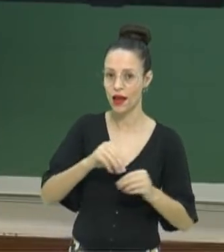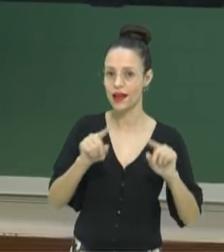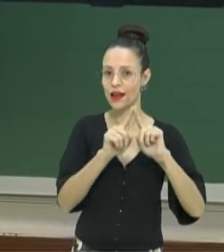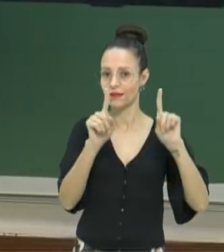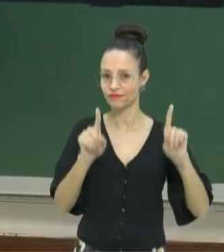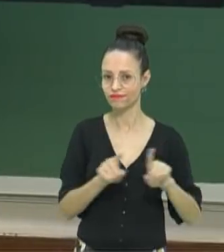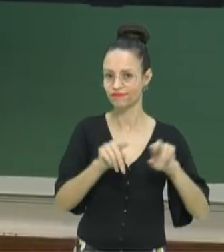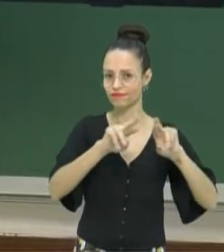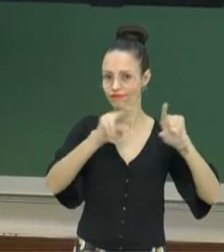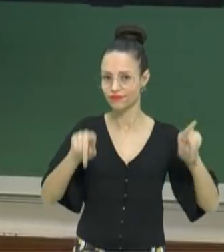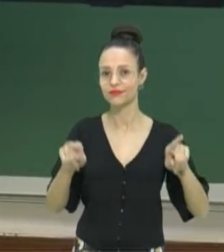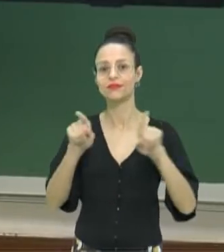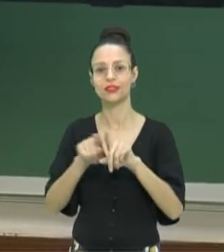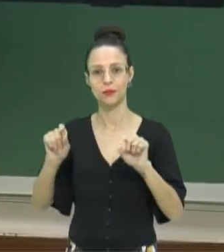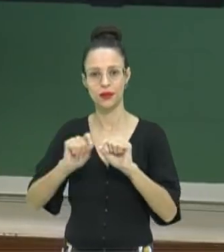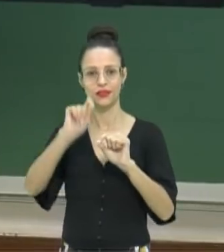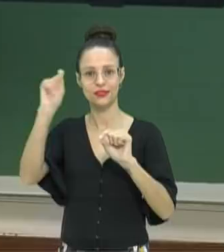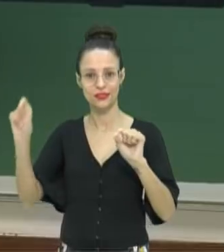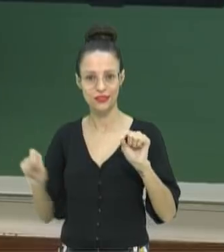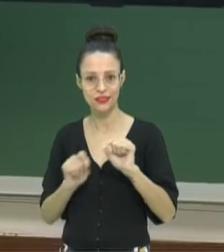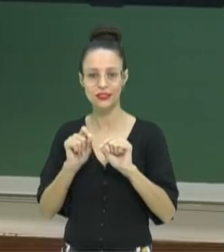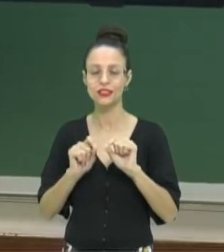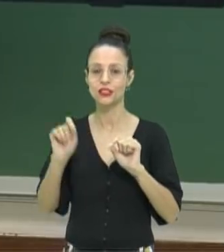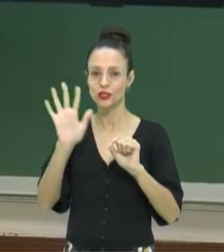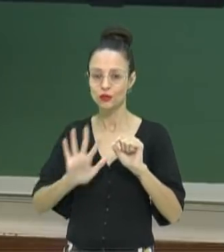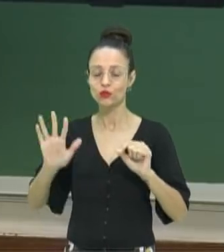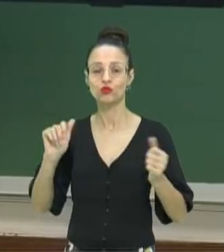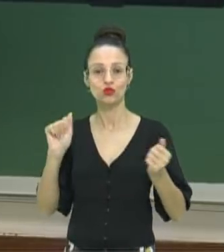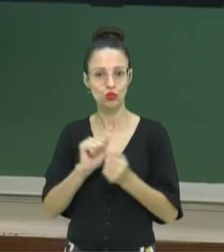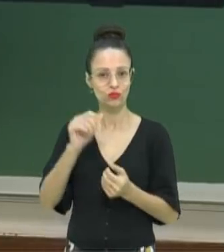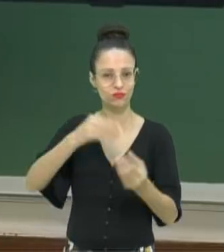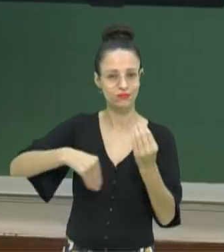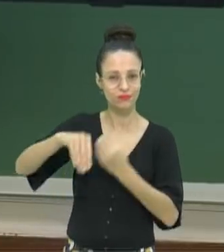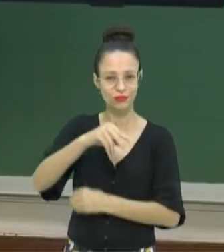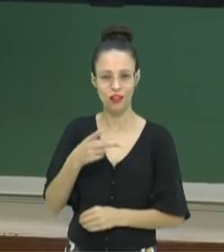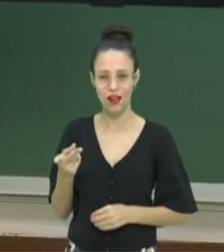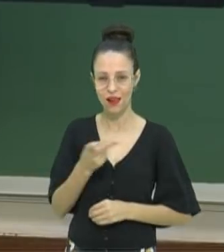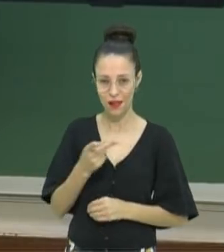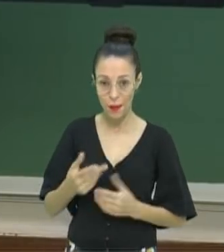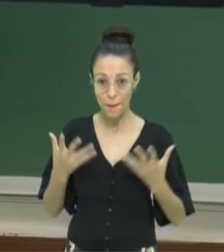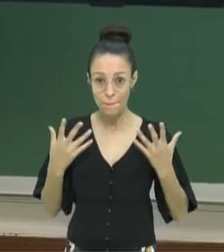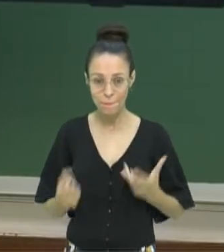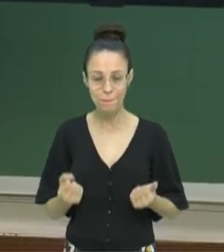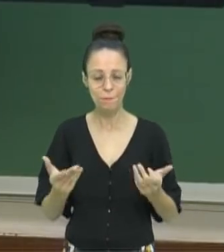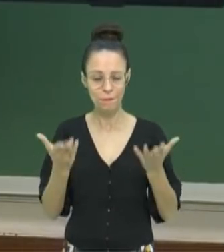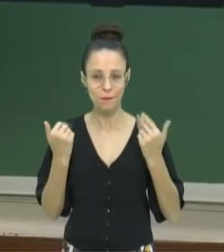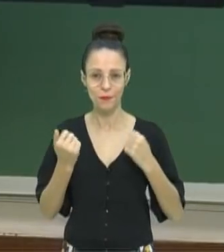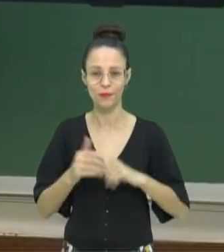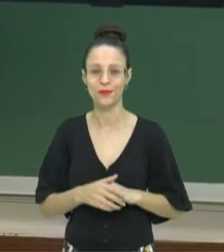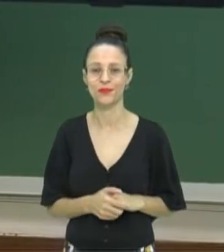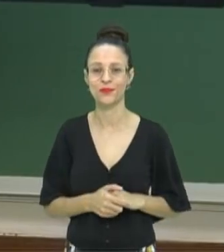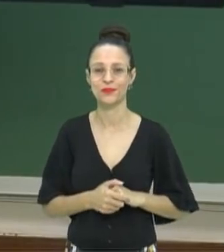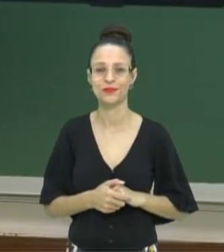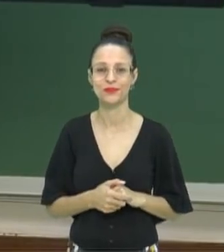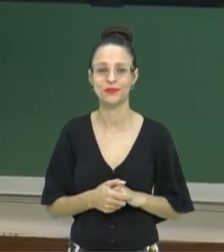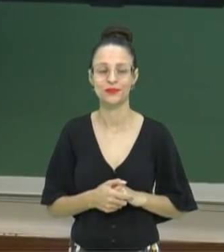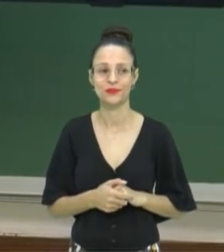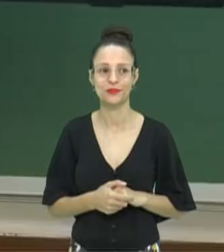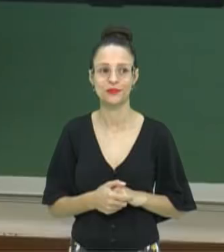polígonos e do círculo junto. Vamos ver o que vai dar? Tá pronto? Bora lá? Então